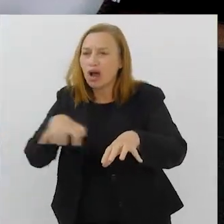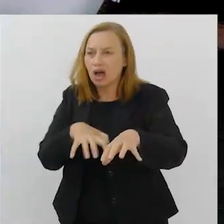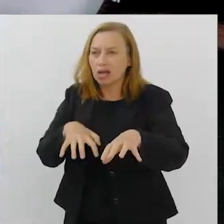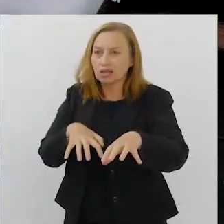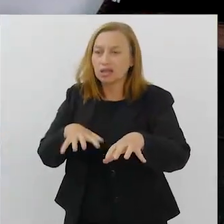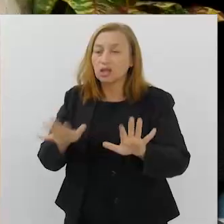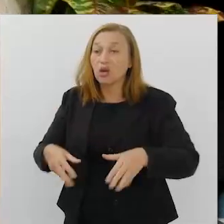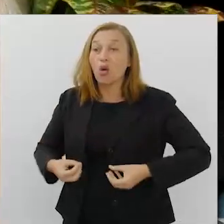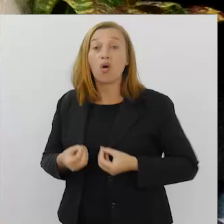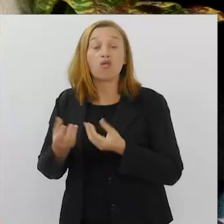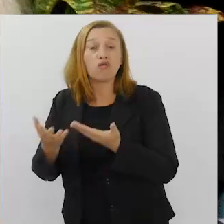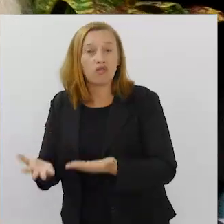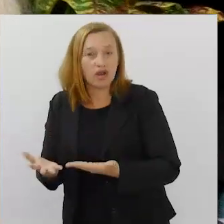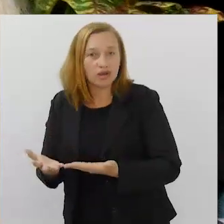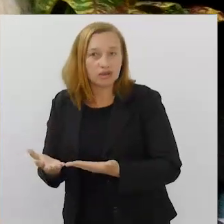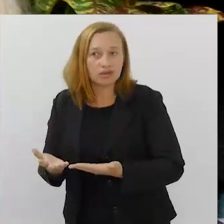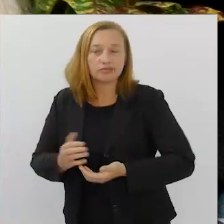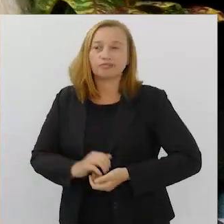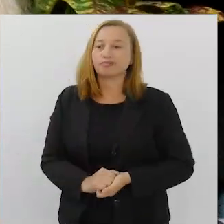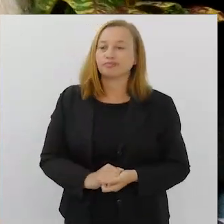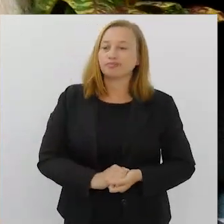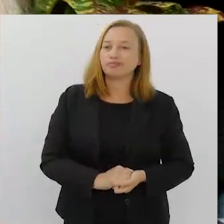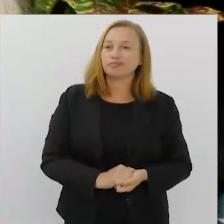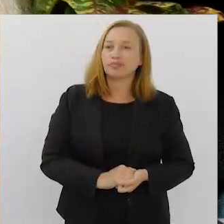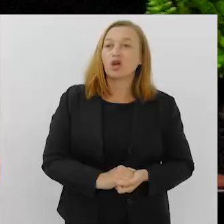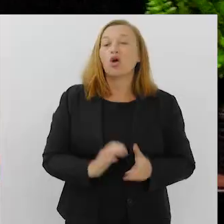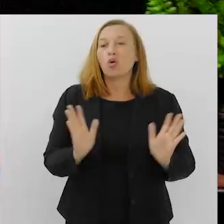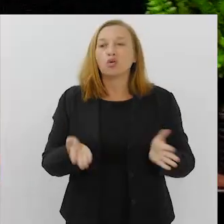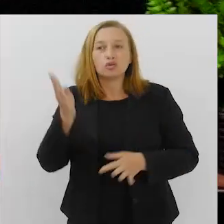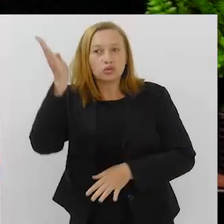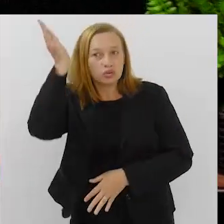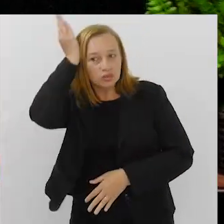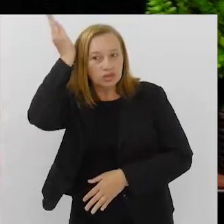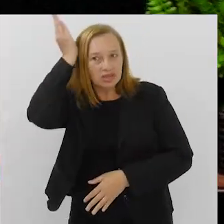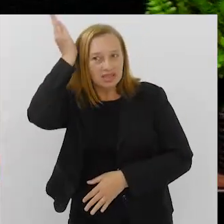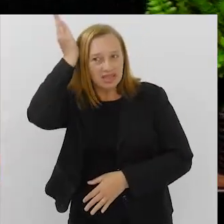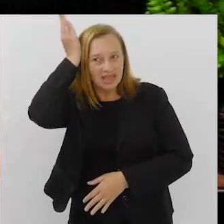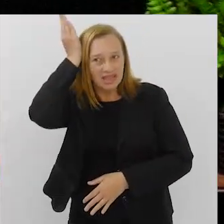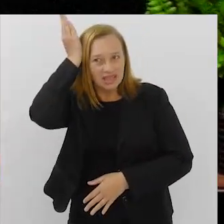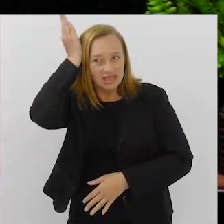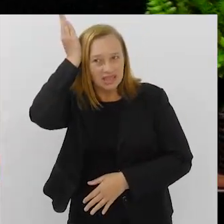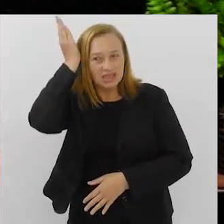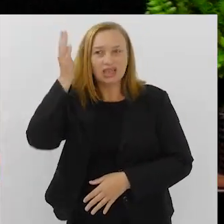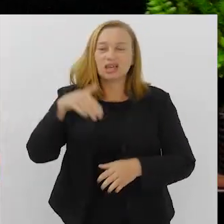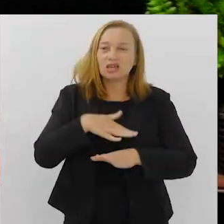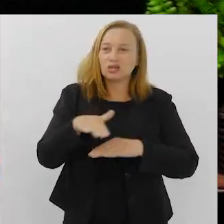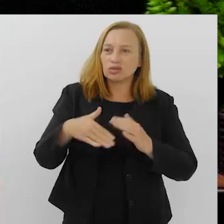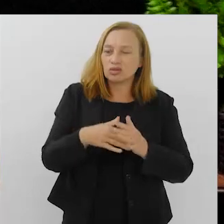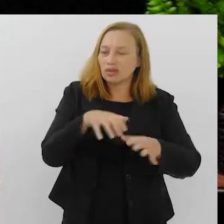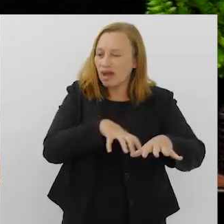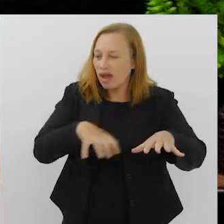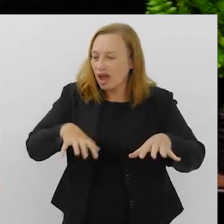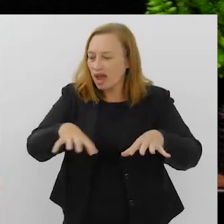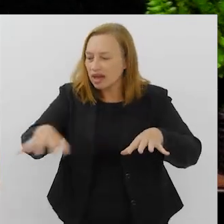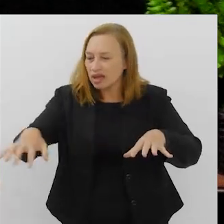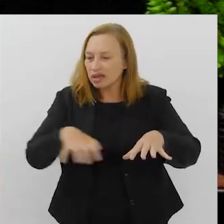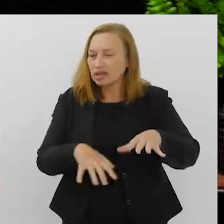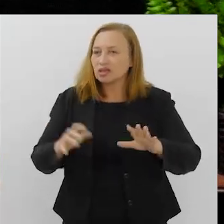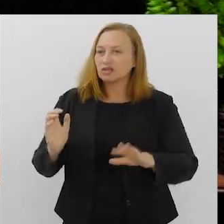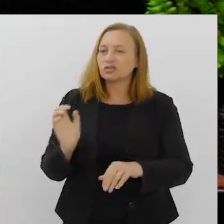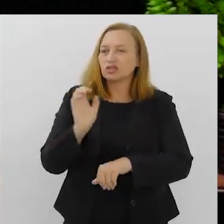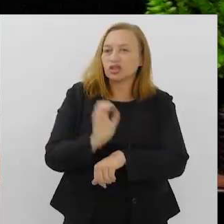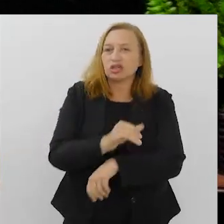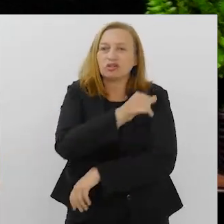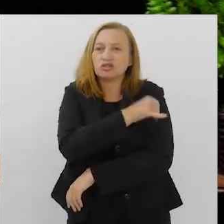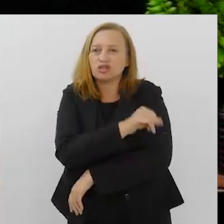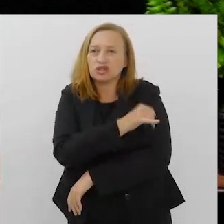há a oferta de TSI? Hoje o SESC está em todas as regiões do estado do Rio de